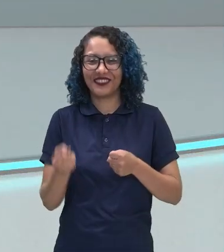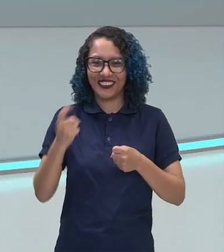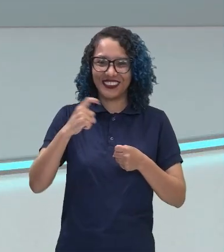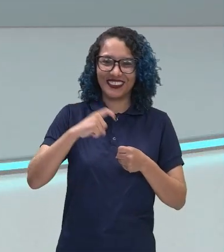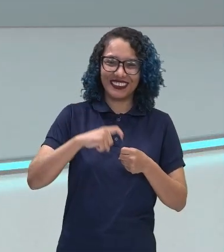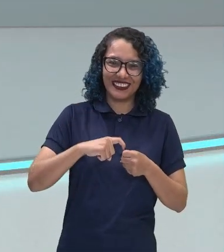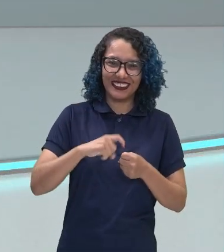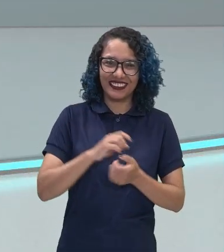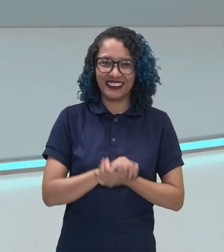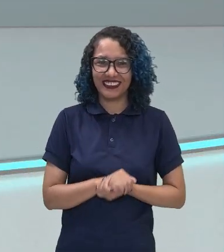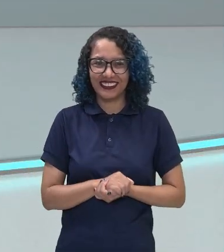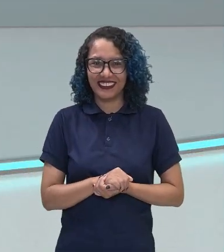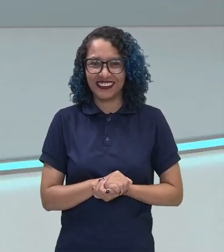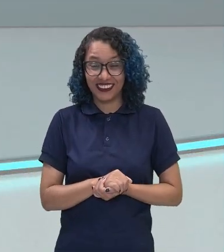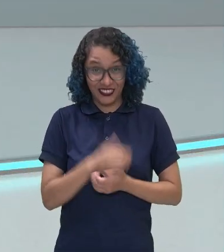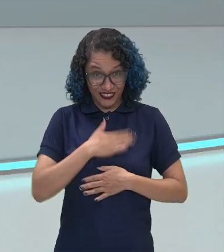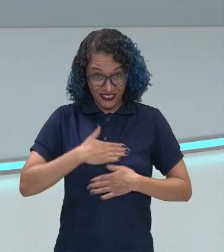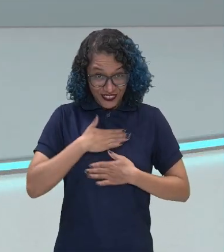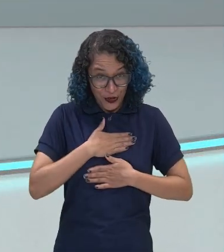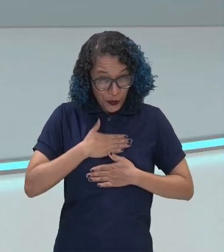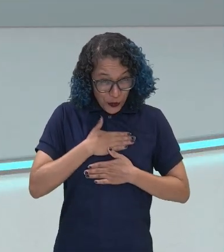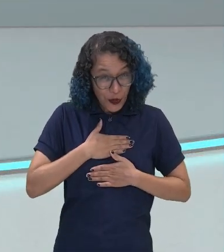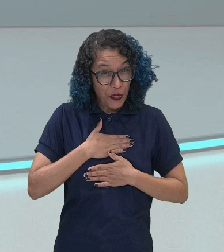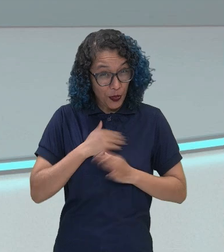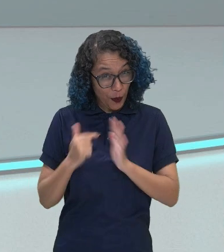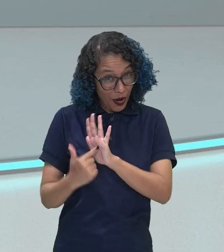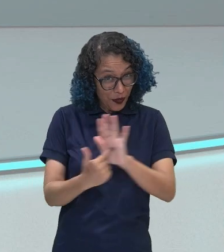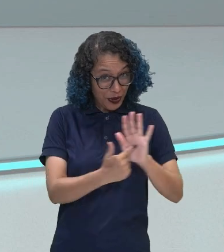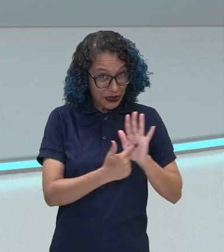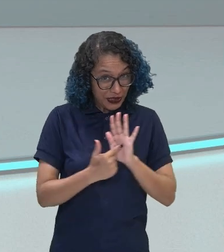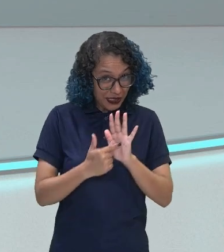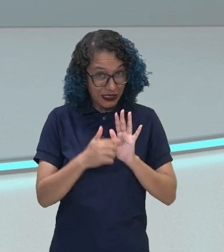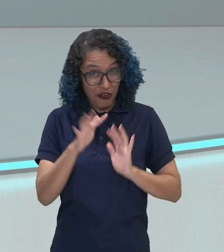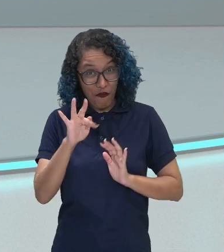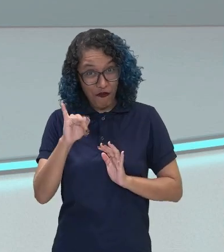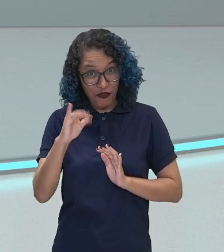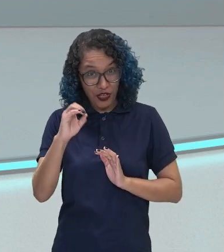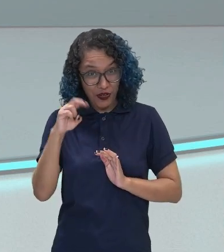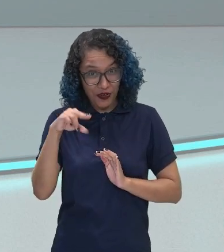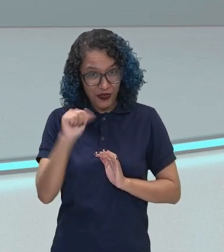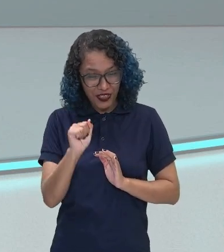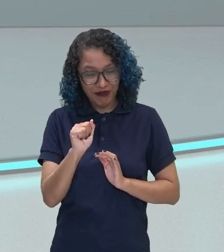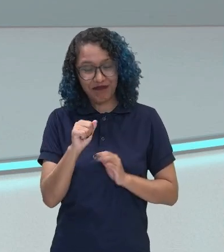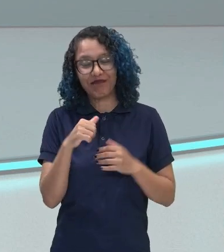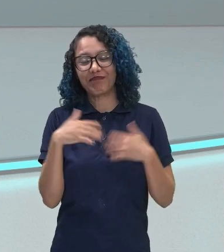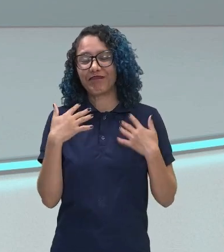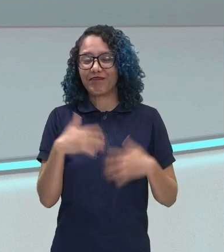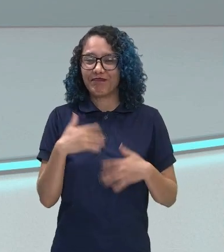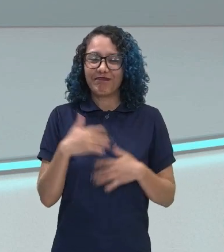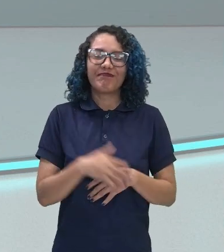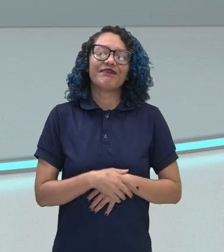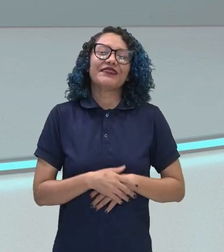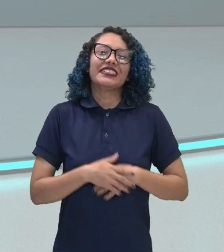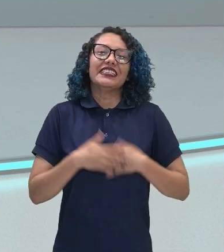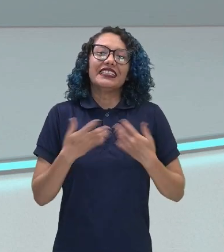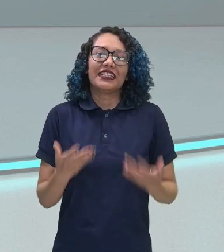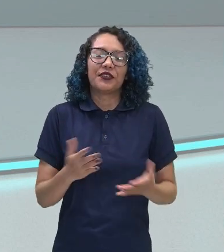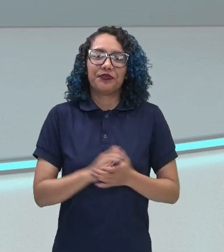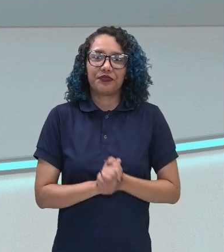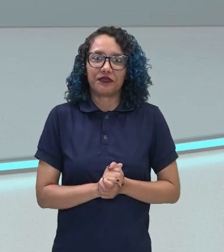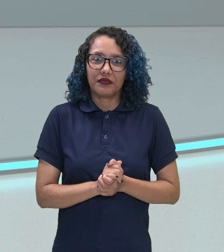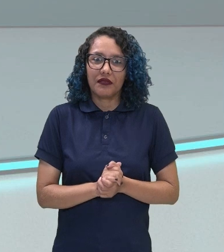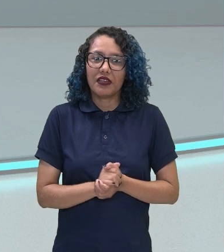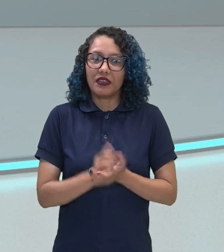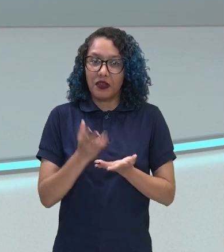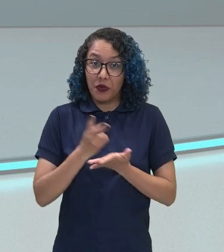Voltei! Gostaram da minha ensinação de Fiona? Que não faço por vocês. E claro, pra gente deixar nossa aula